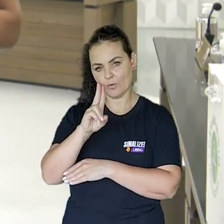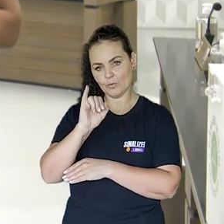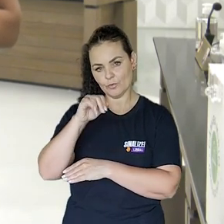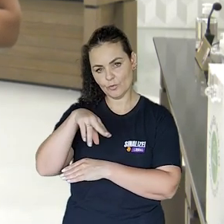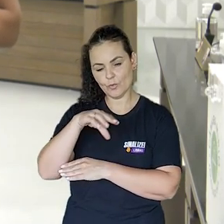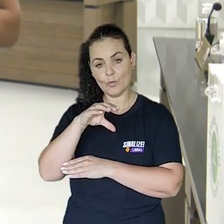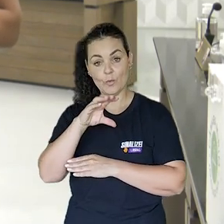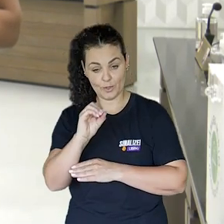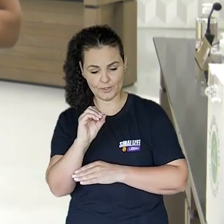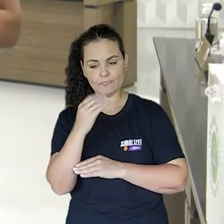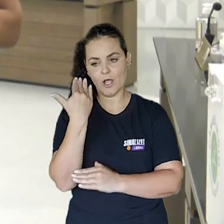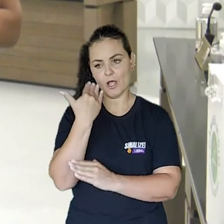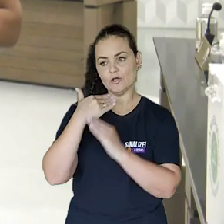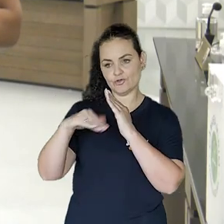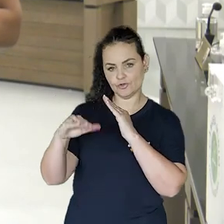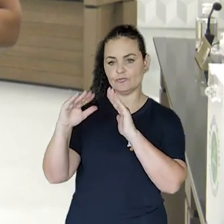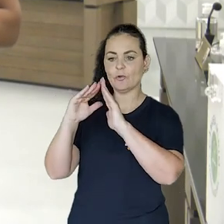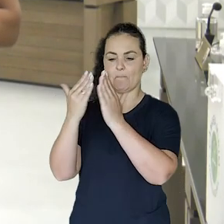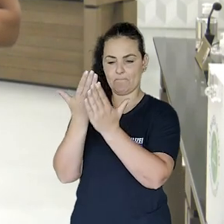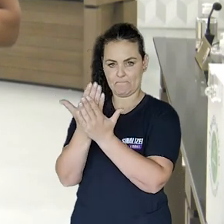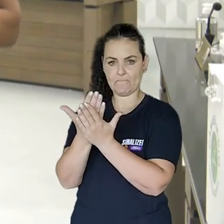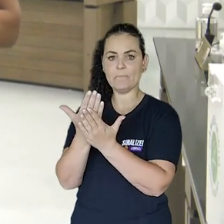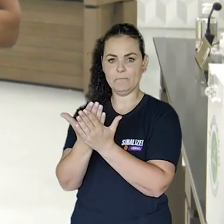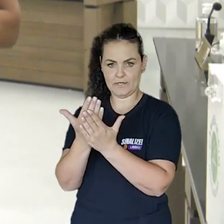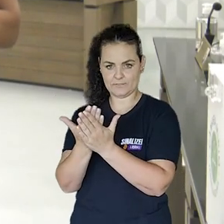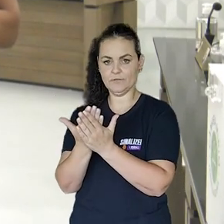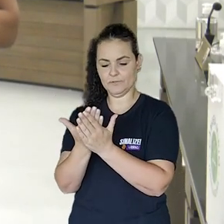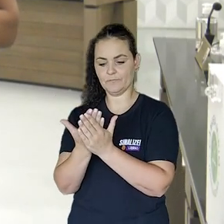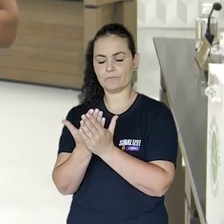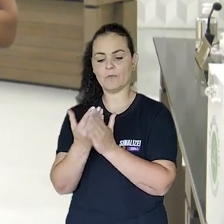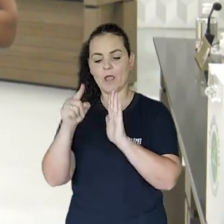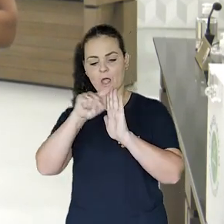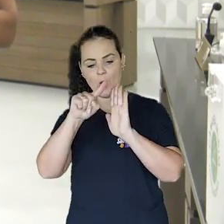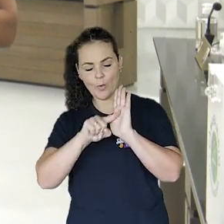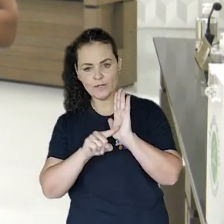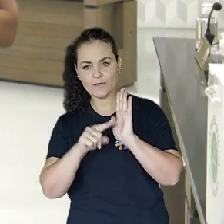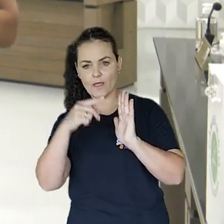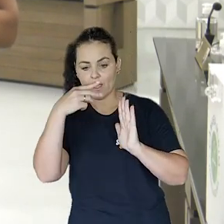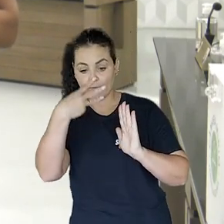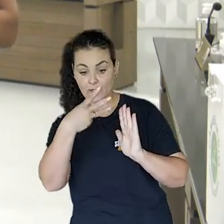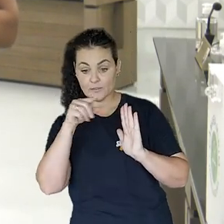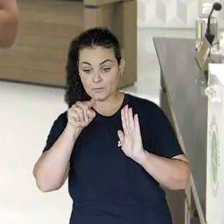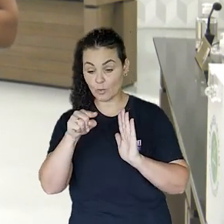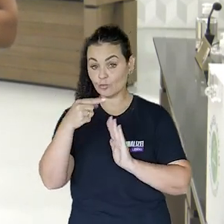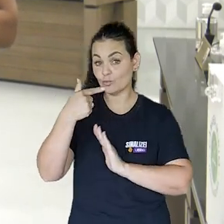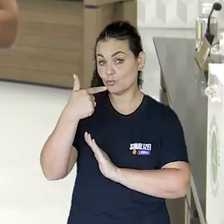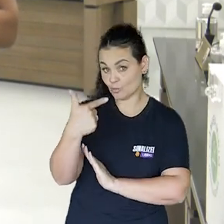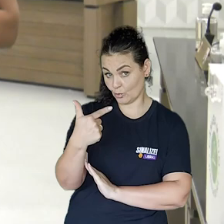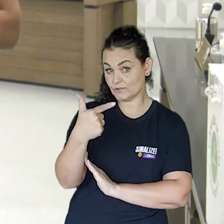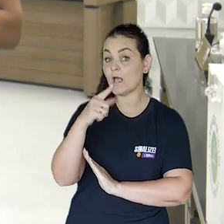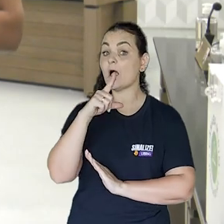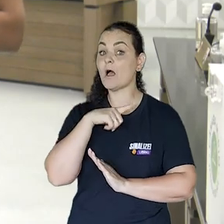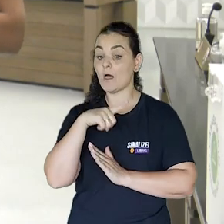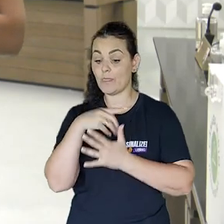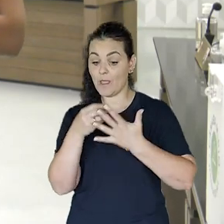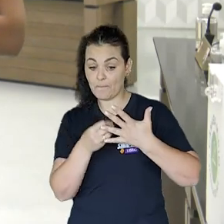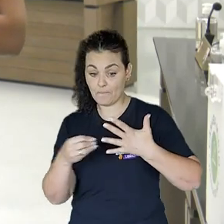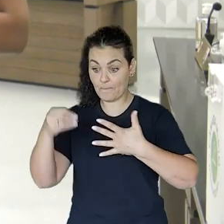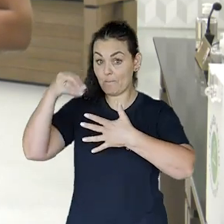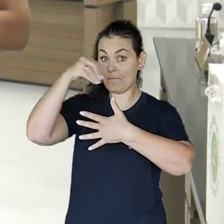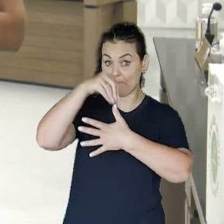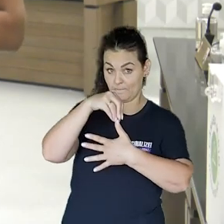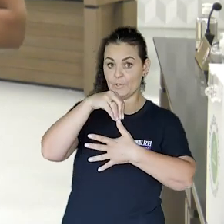as escolas, conforme eu falei, e no item 3.2 está destacado que terão prioridade na composição das